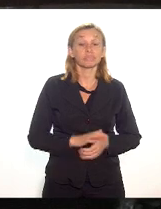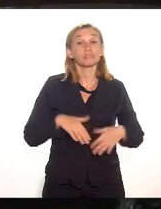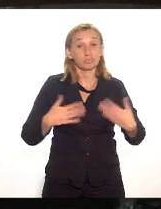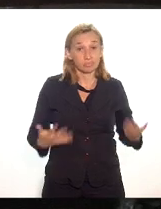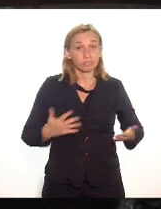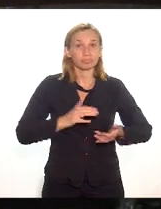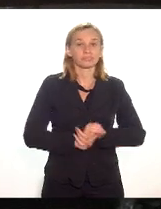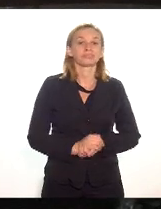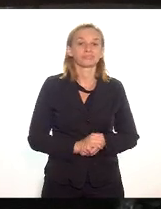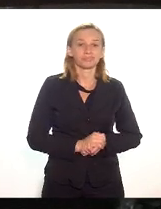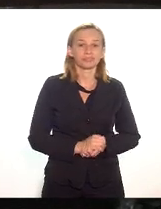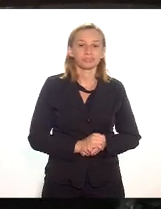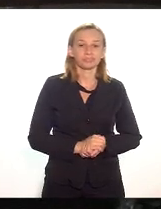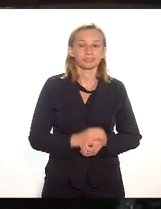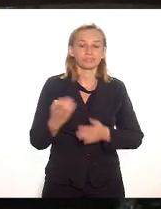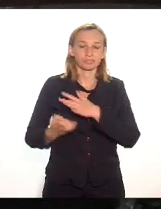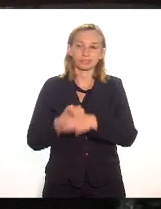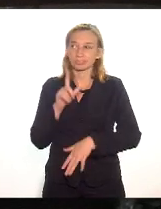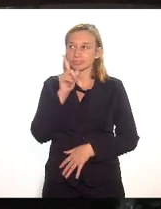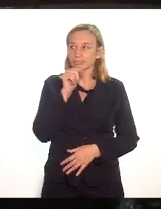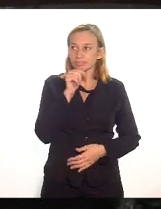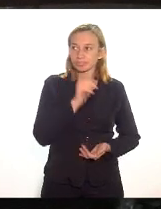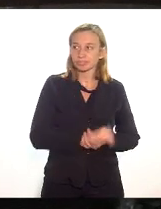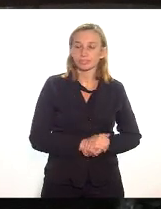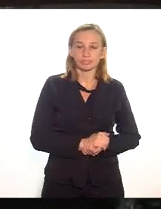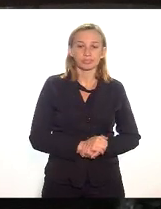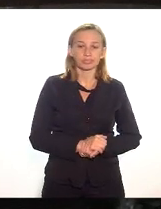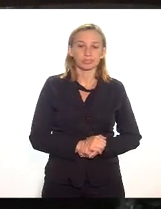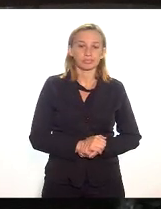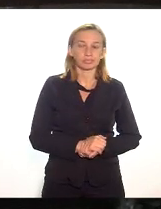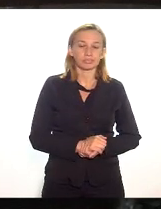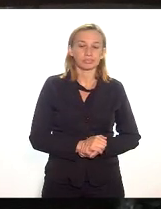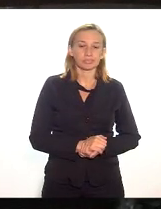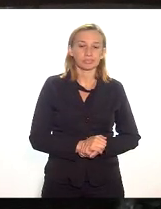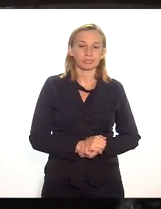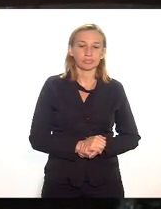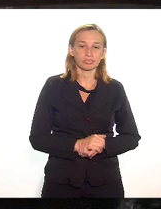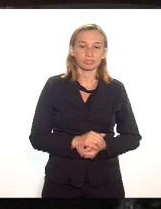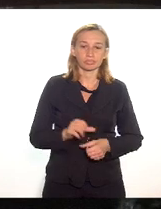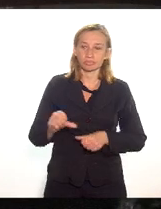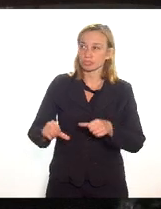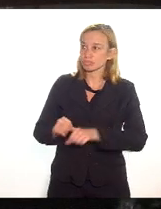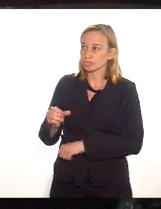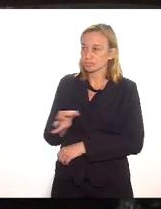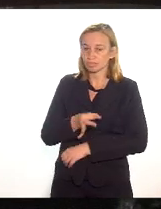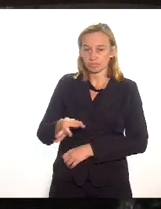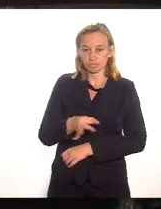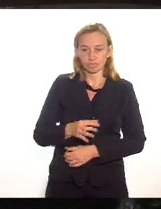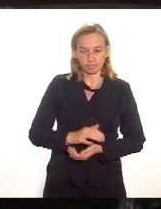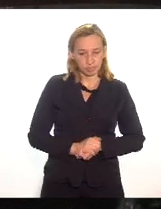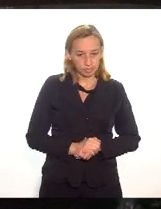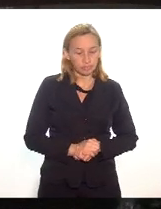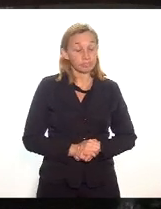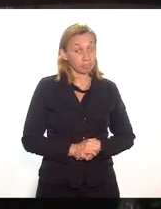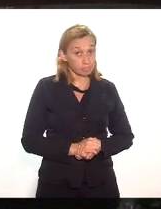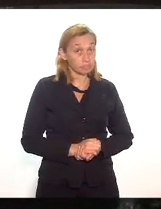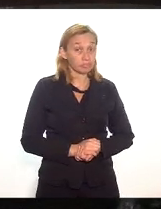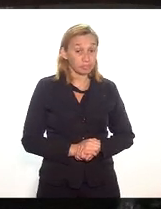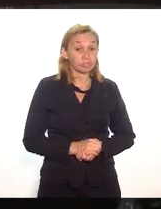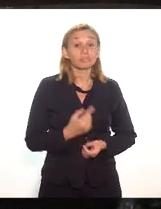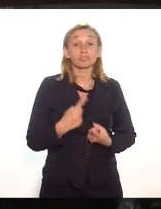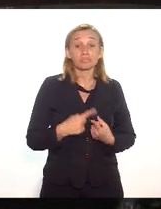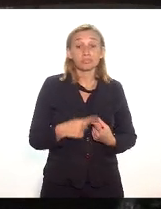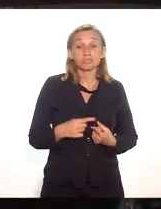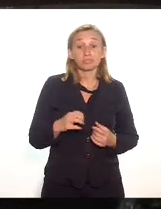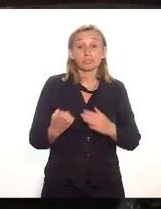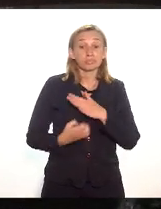Então, a SEDAI foi colocada como moeda de troca. Foi colocada como moeda de troca, porque a